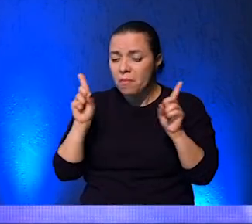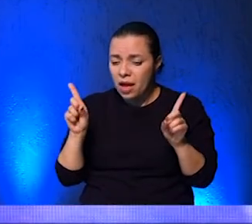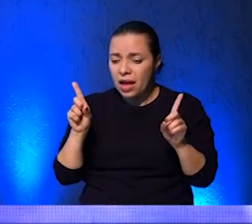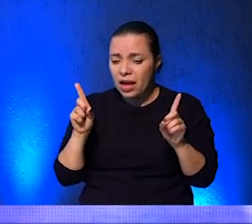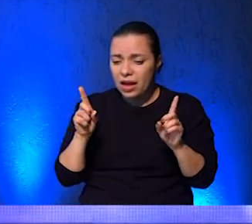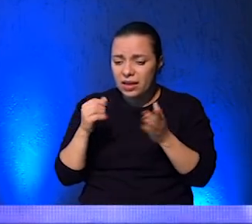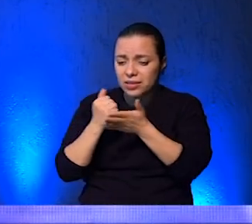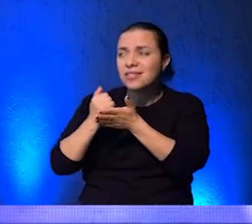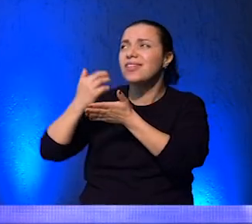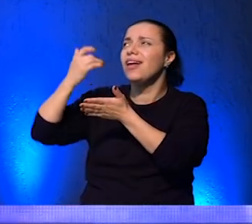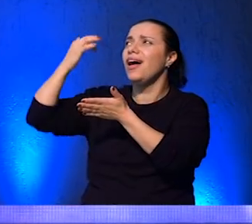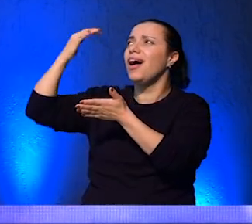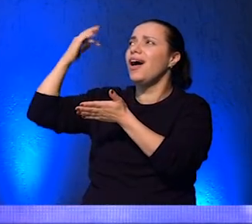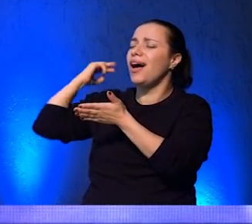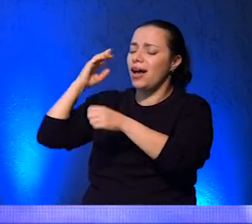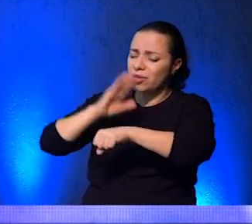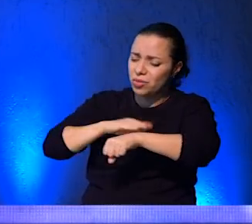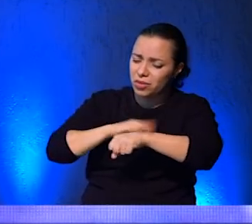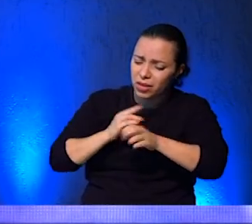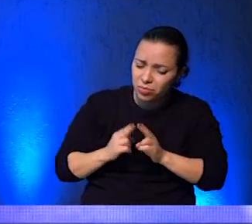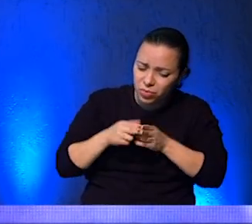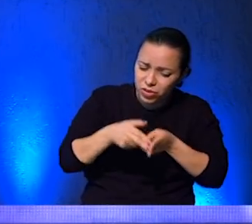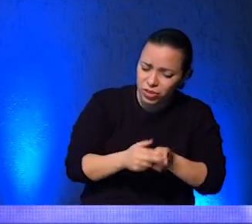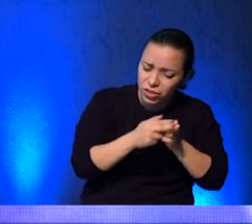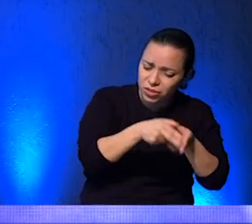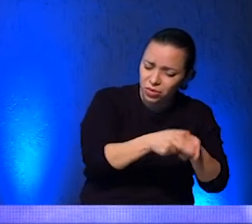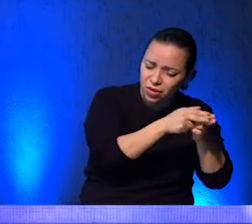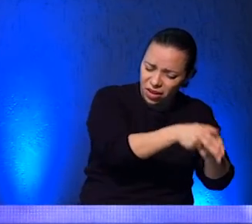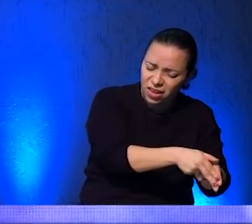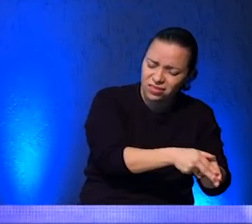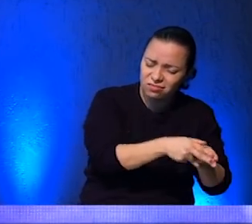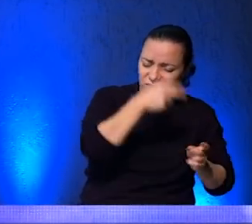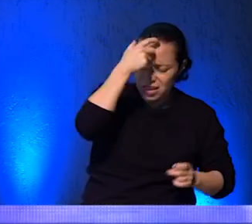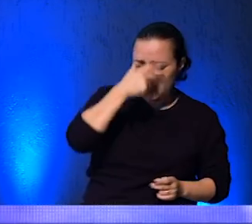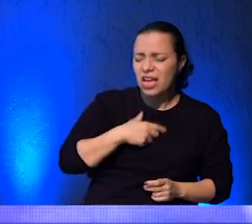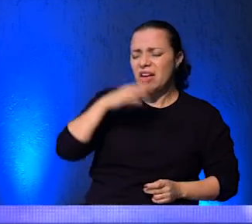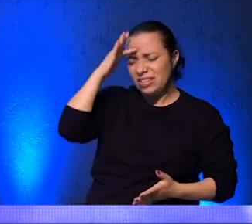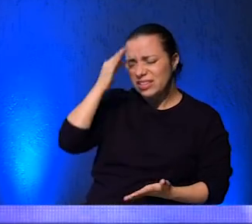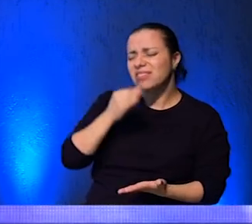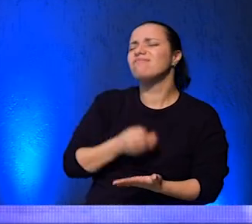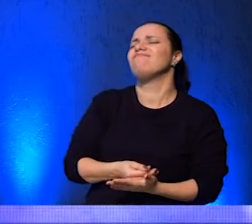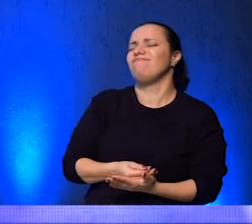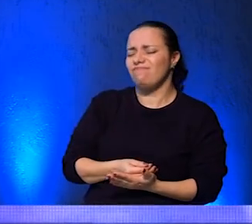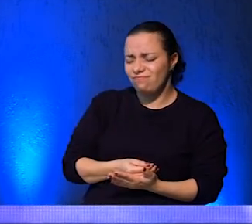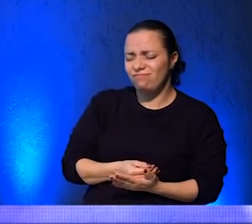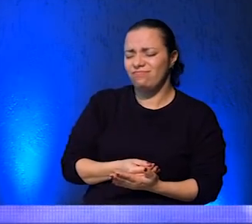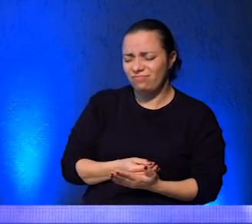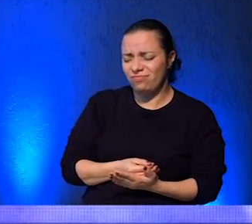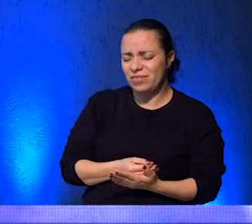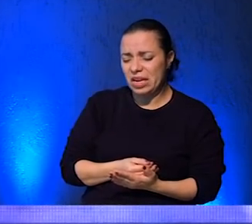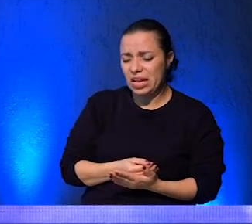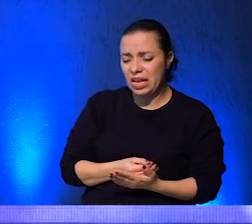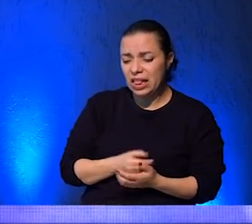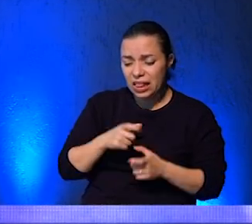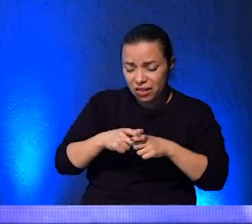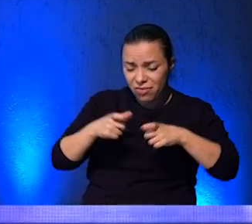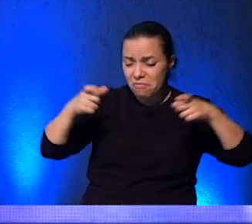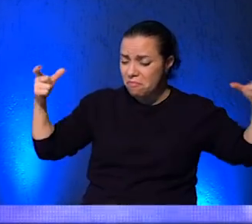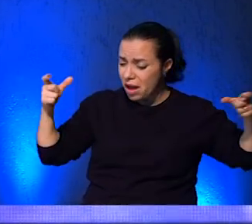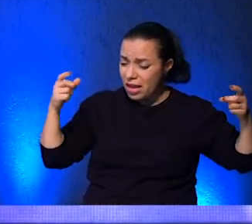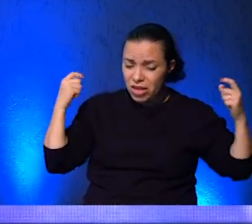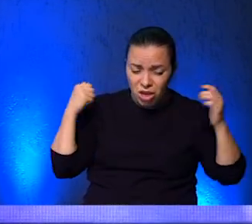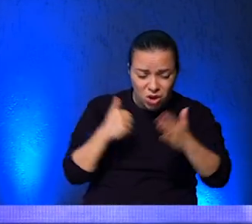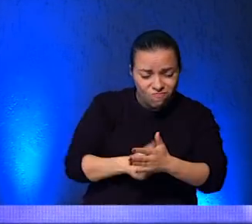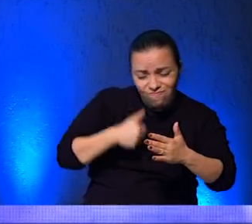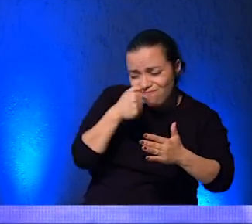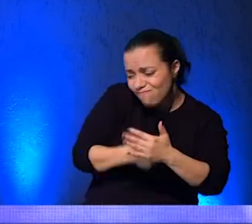é enfrentou a luta o meu deus eu tenho certeza que para não é foi a maior também vou de luto destruiu até a